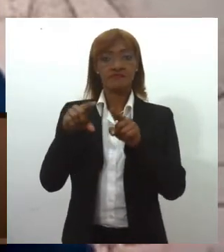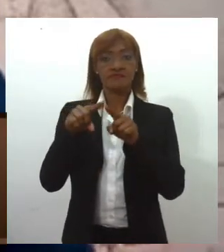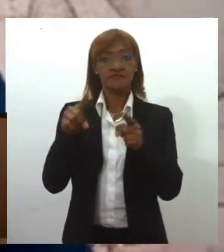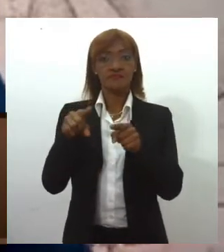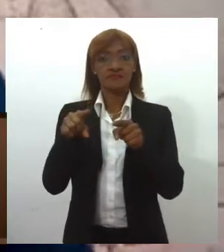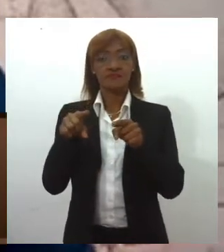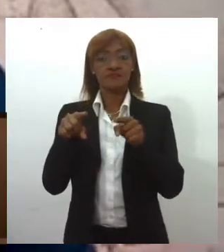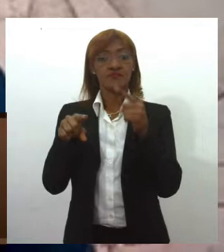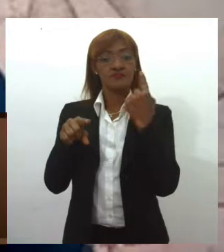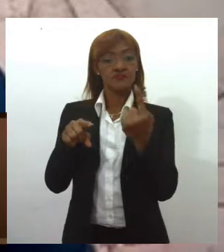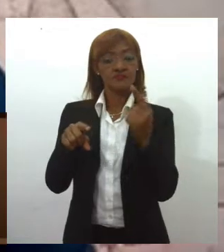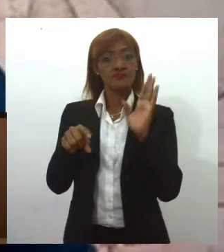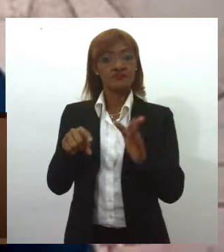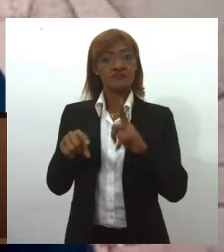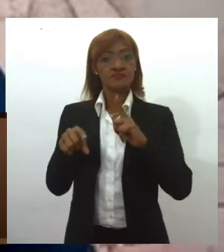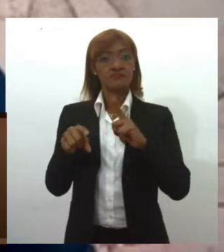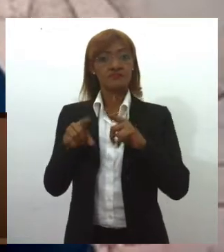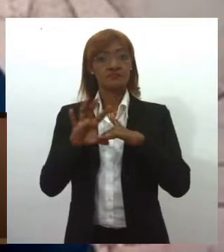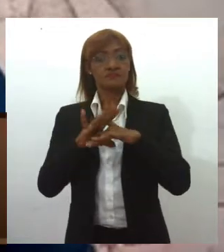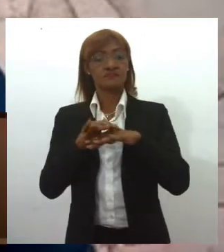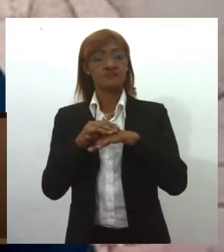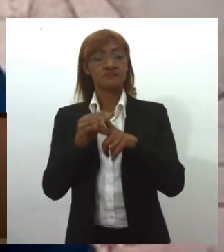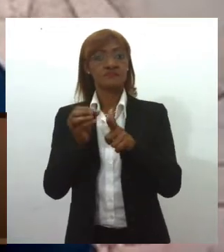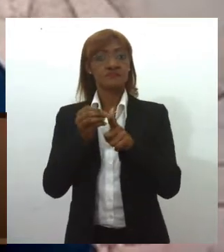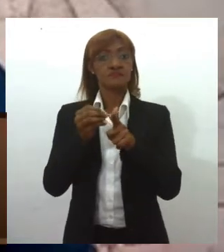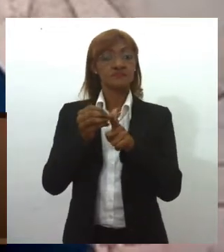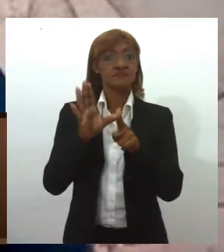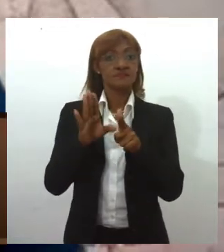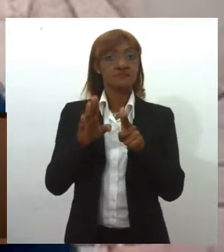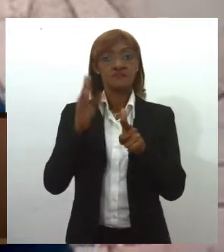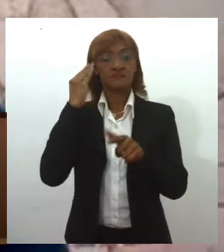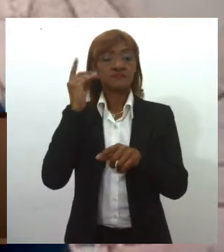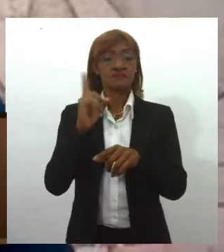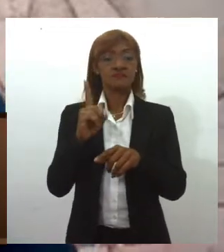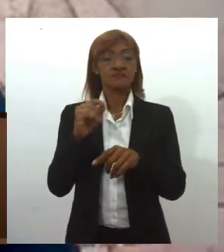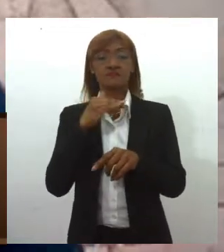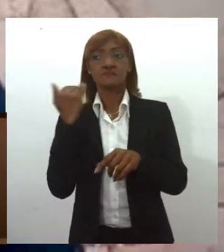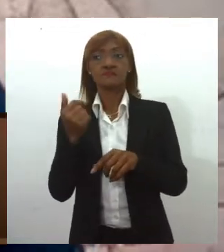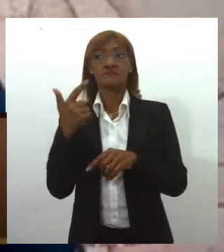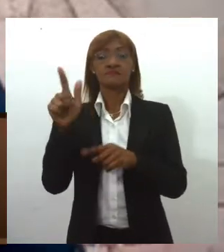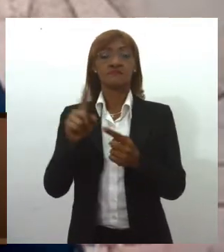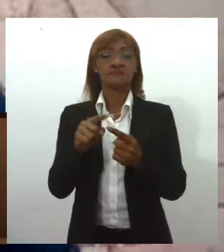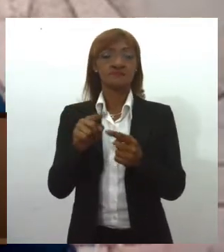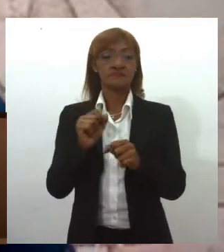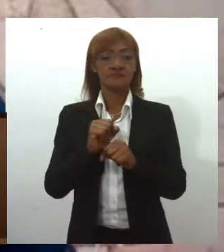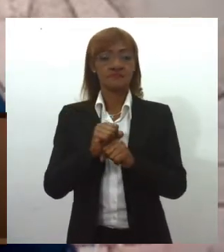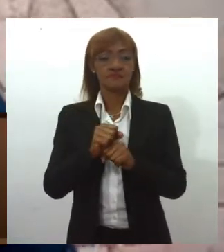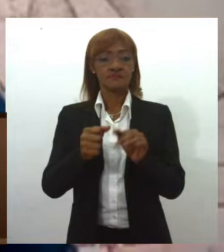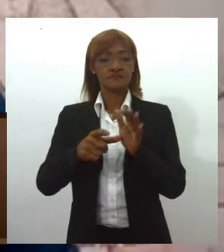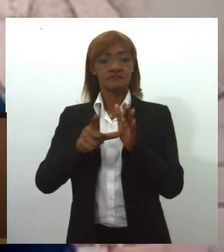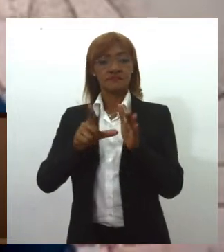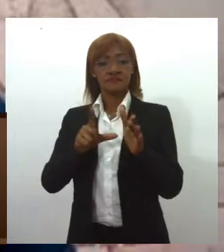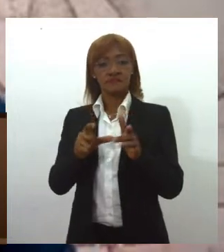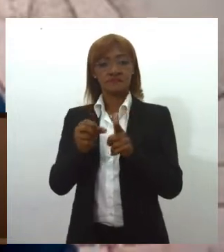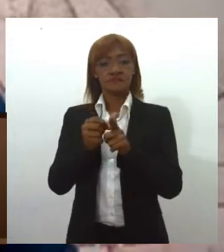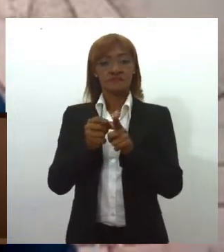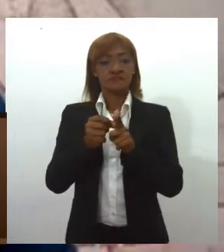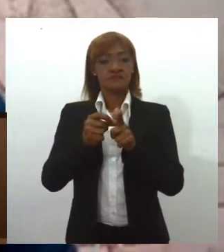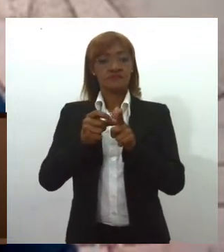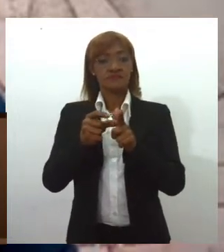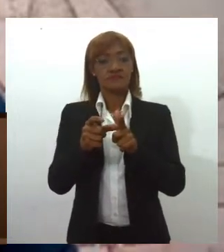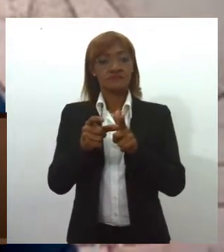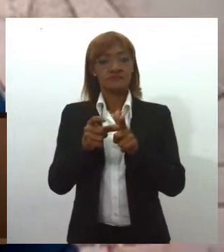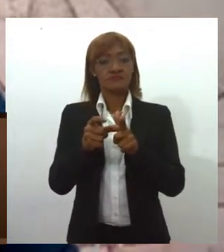ali e às vezes não sabia, não tinha diagnosticado. Morreu por outra causa antes daquele câncer crescer a ponto